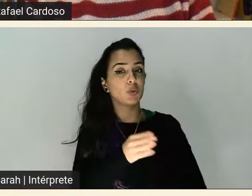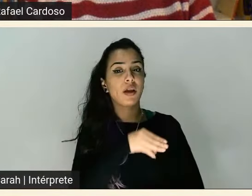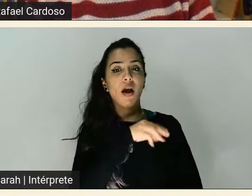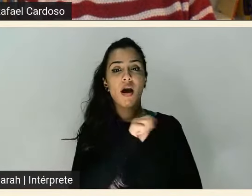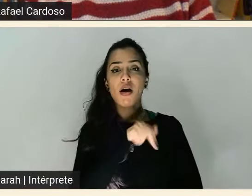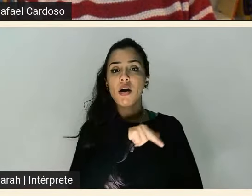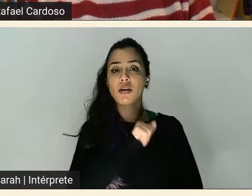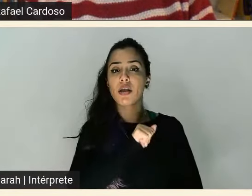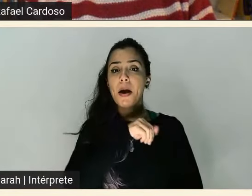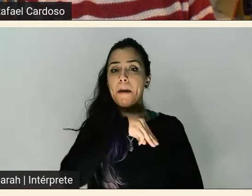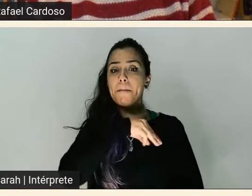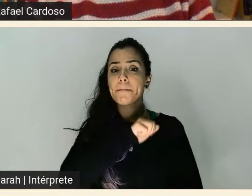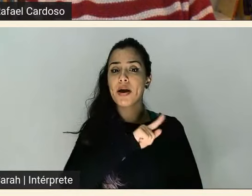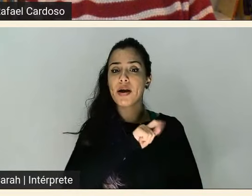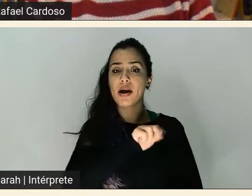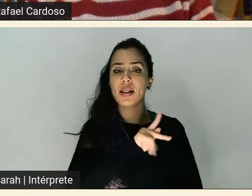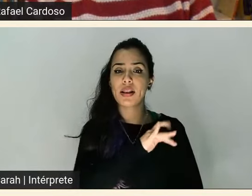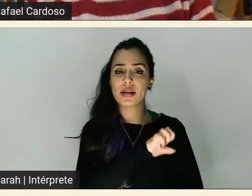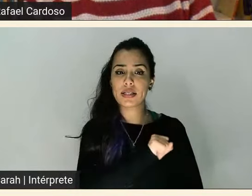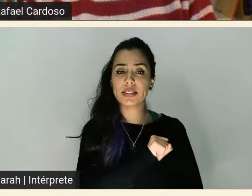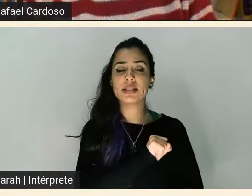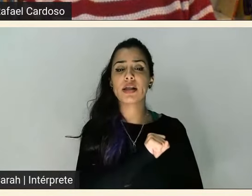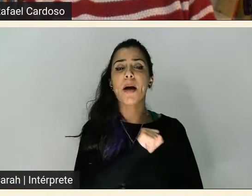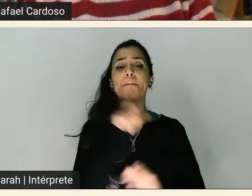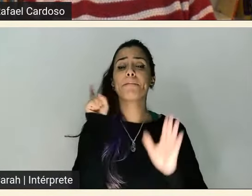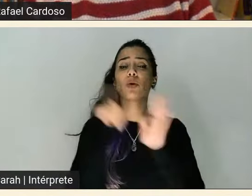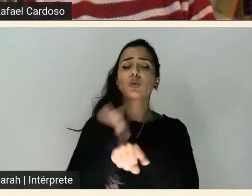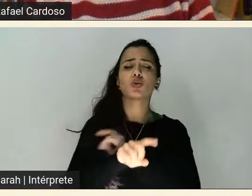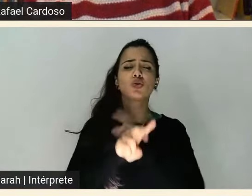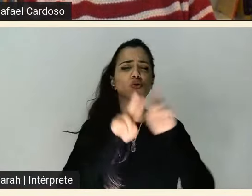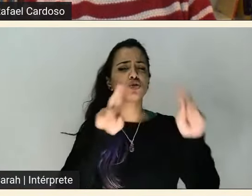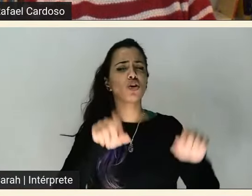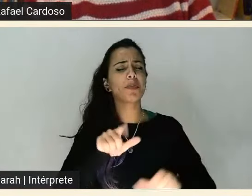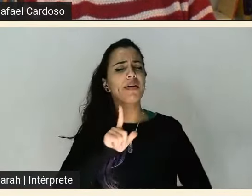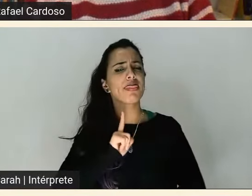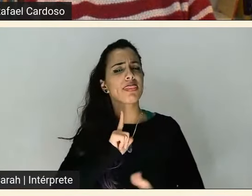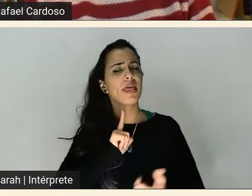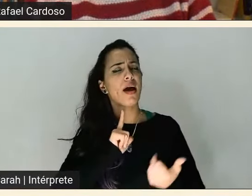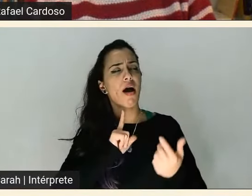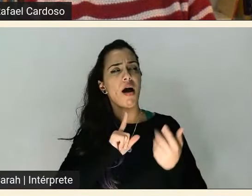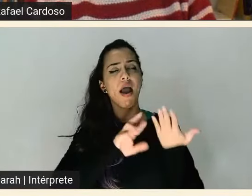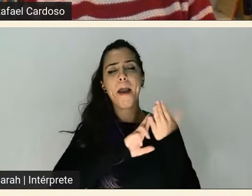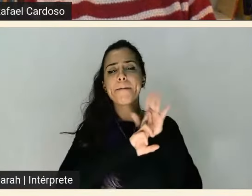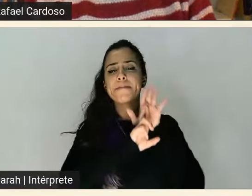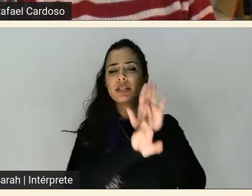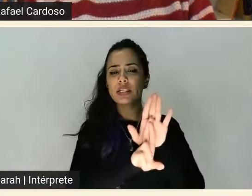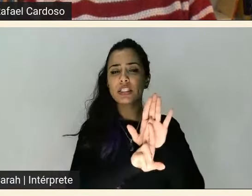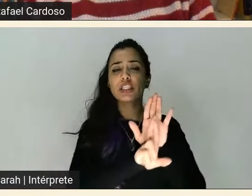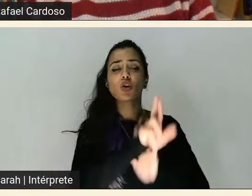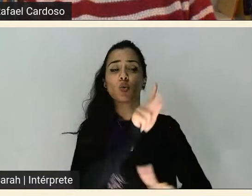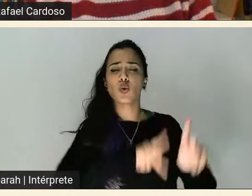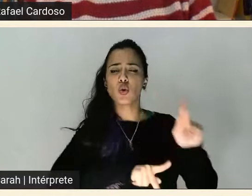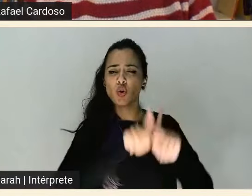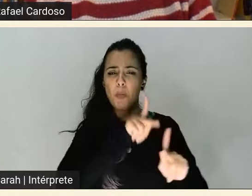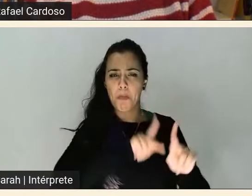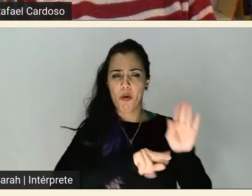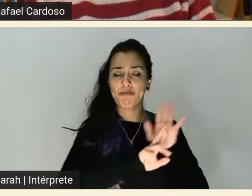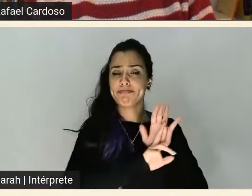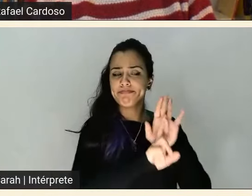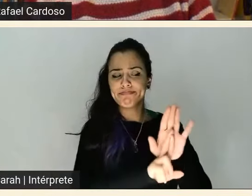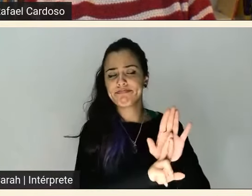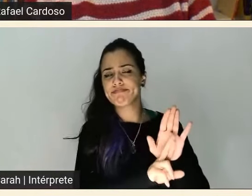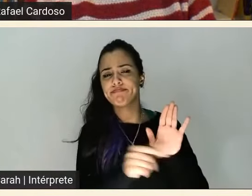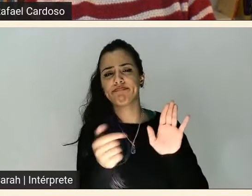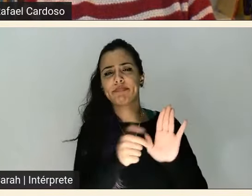ela gostaria de saber sobre essa questão da representação do povo, né? Como é que você vê essa